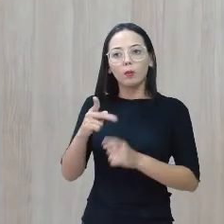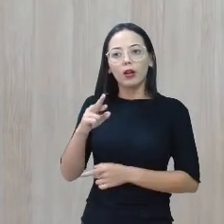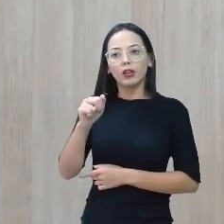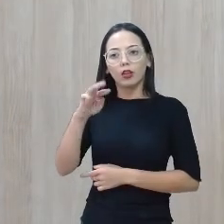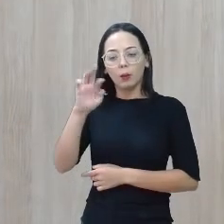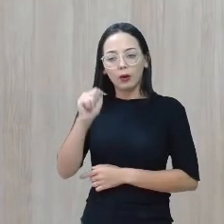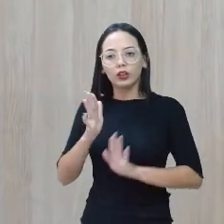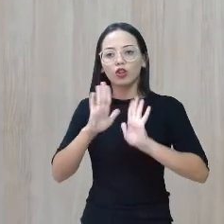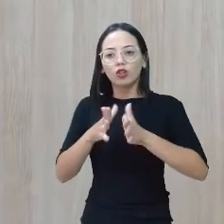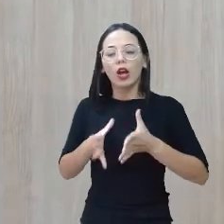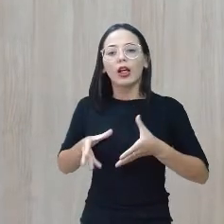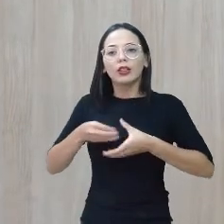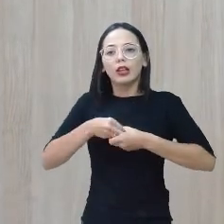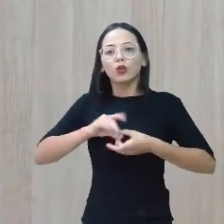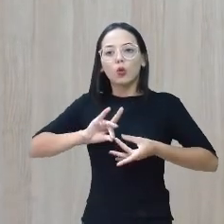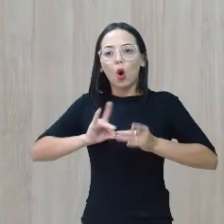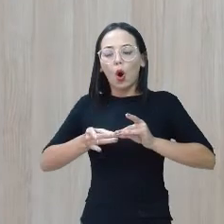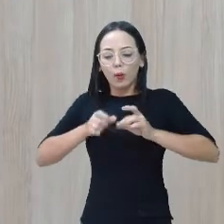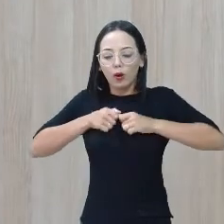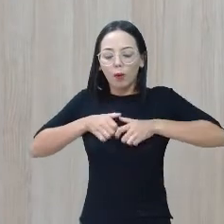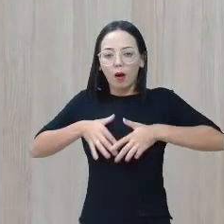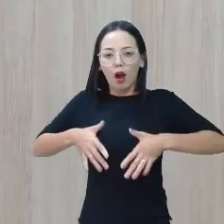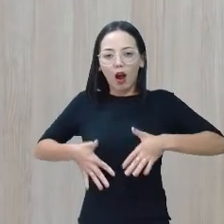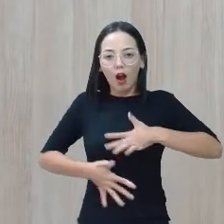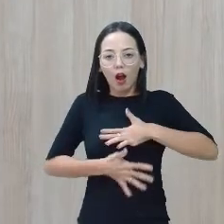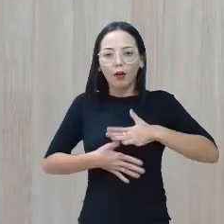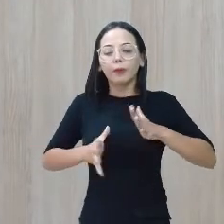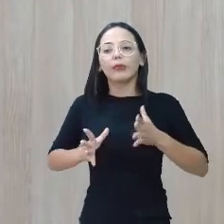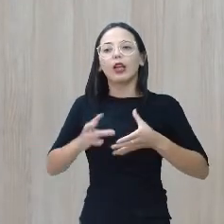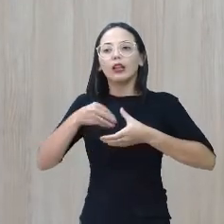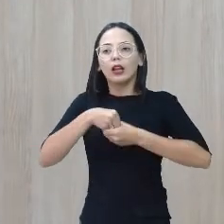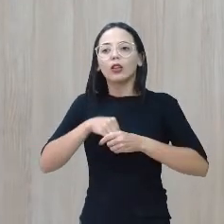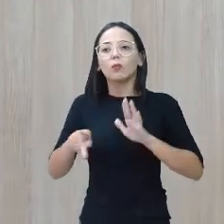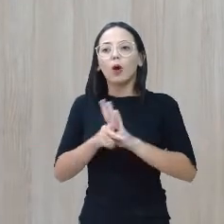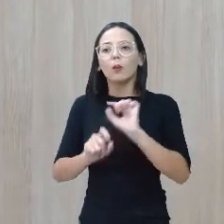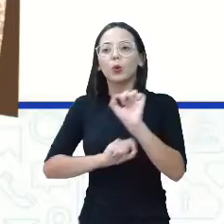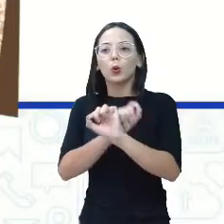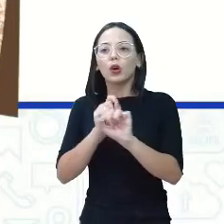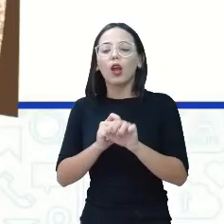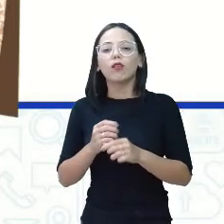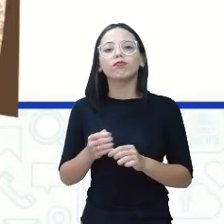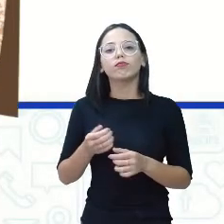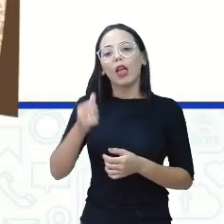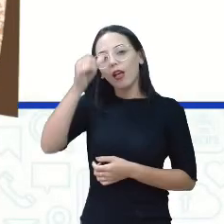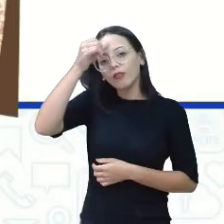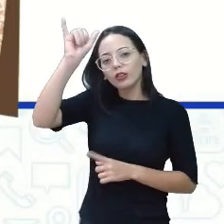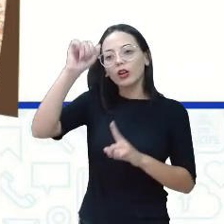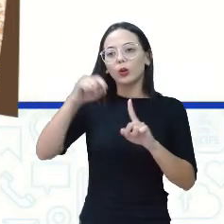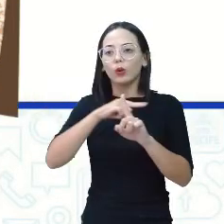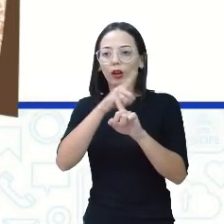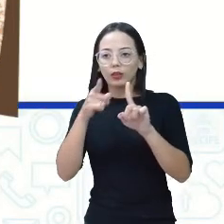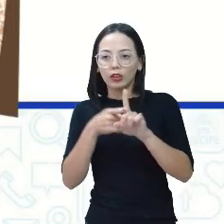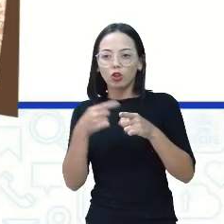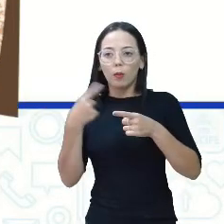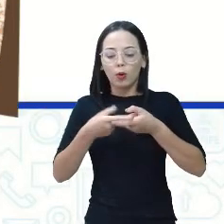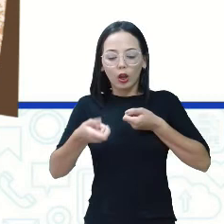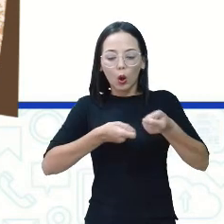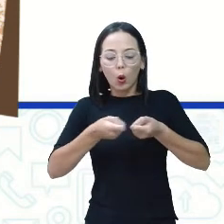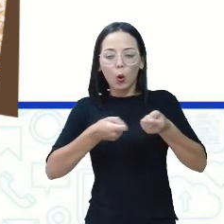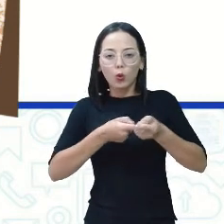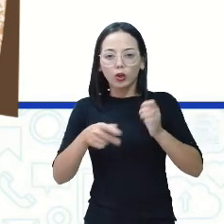vai liberando o hormônio. Então, ele atua protegendo contra a gravidez, porque ele